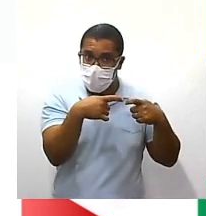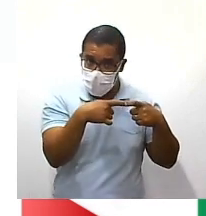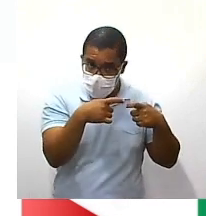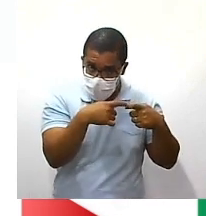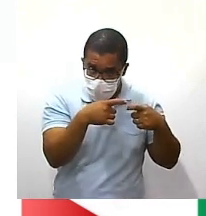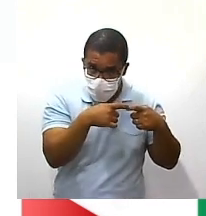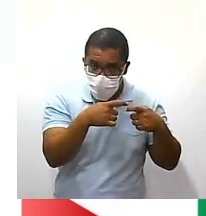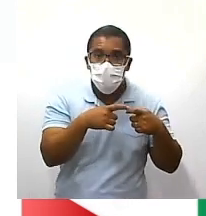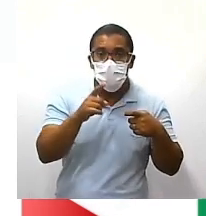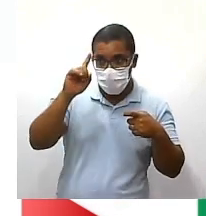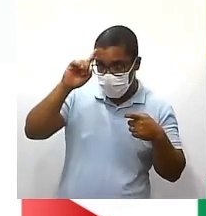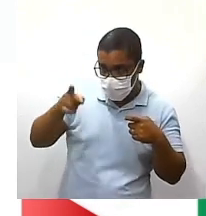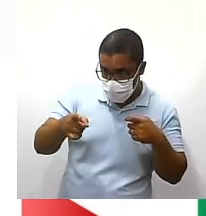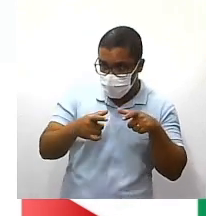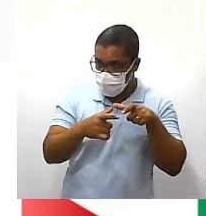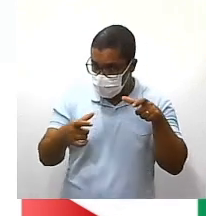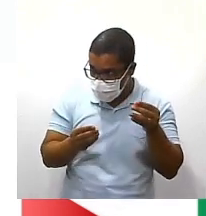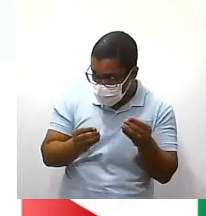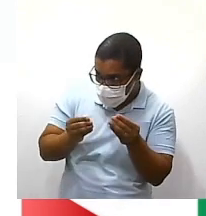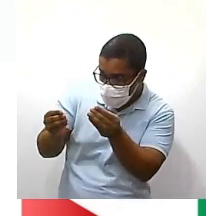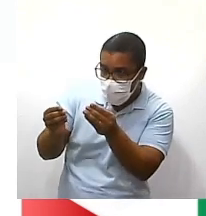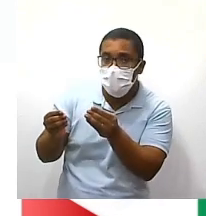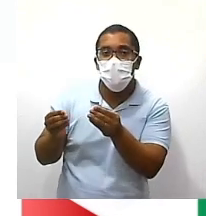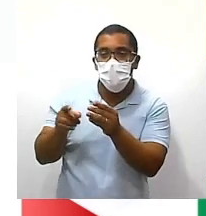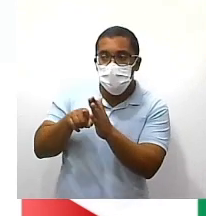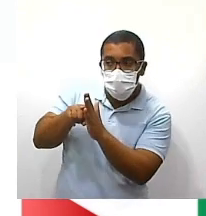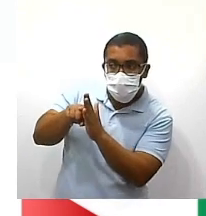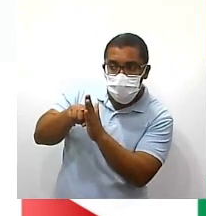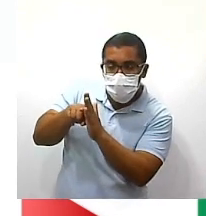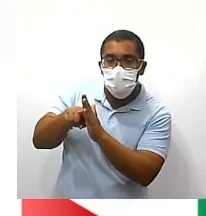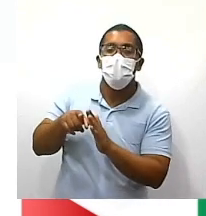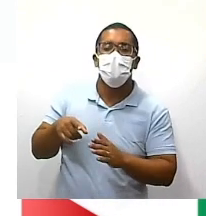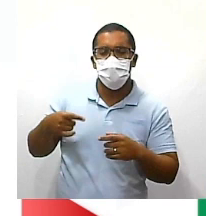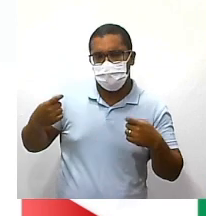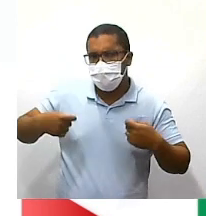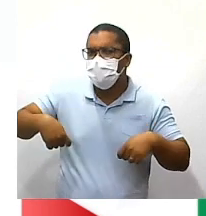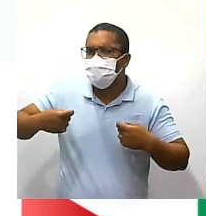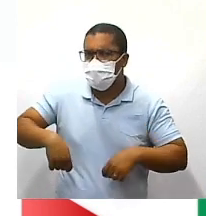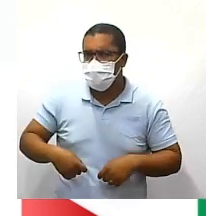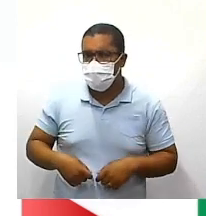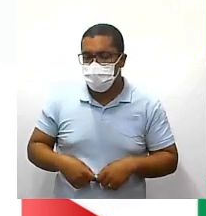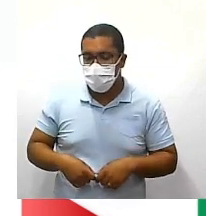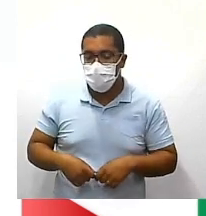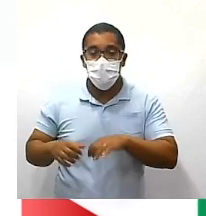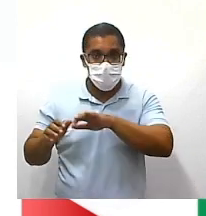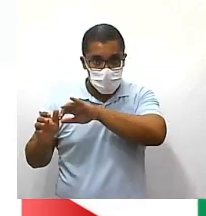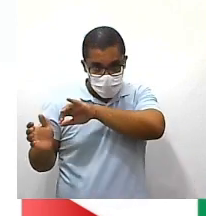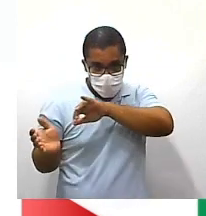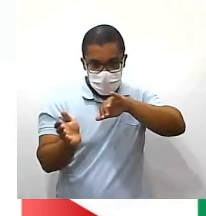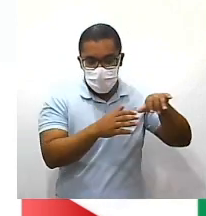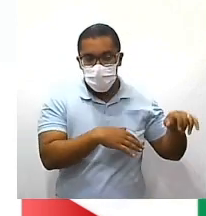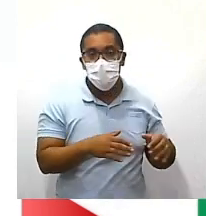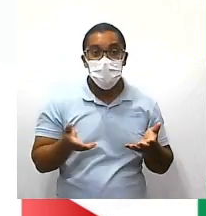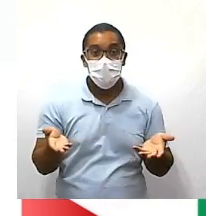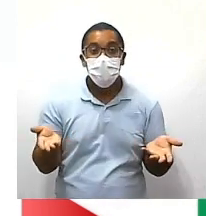sob orientação e supervisão médica. Agora, bora falar sobre